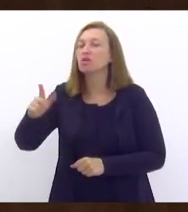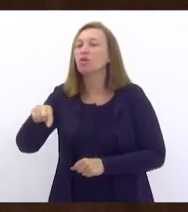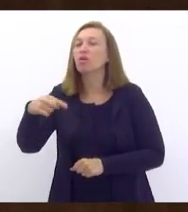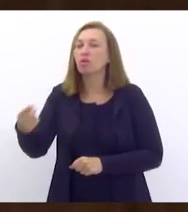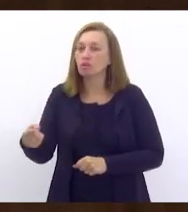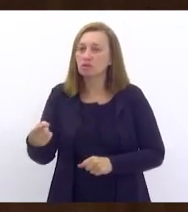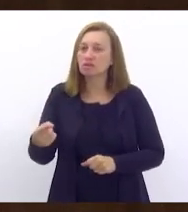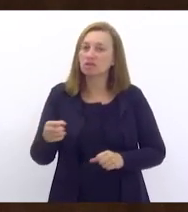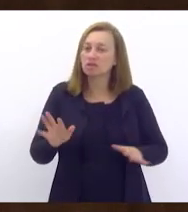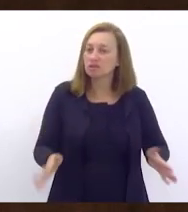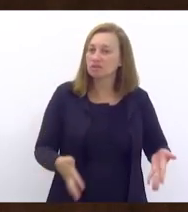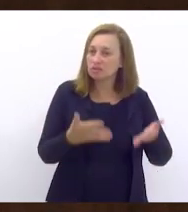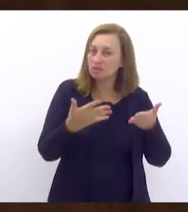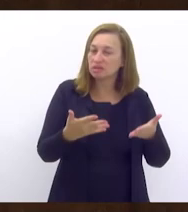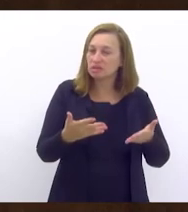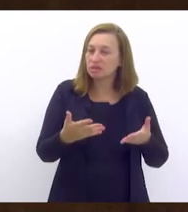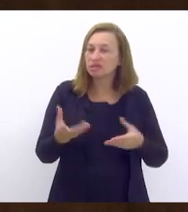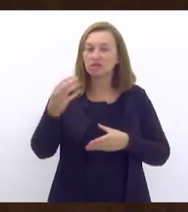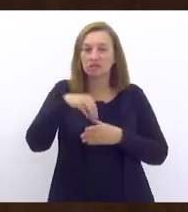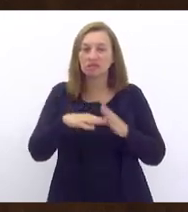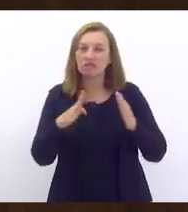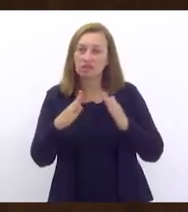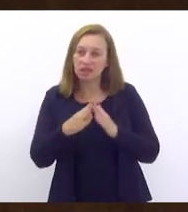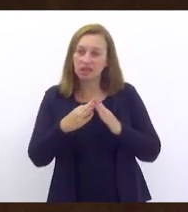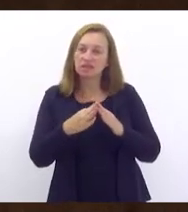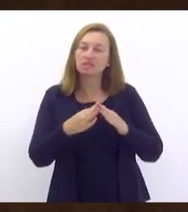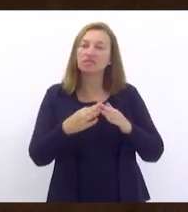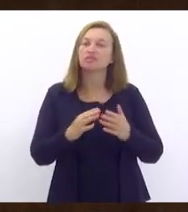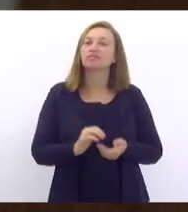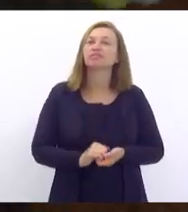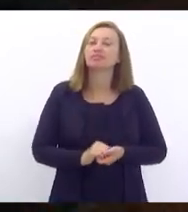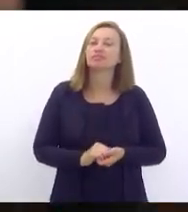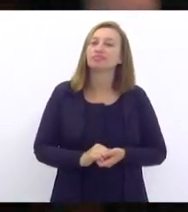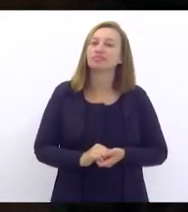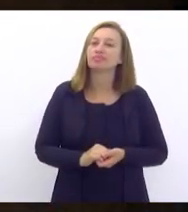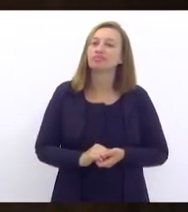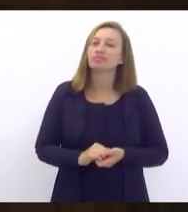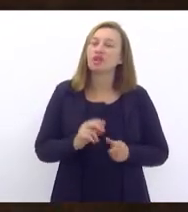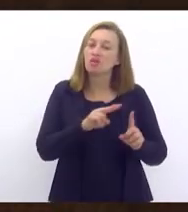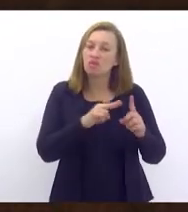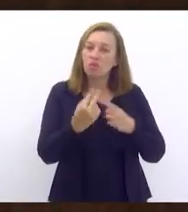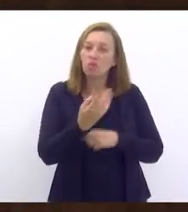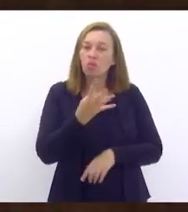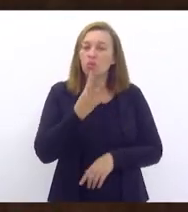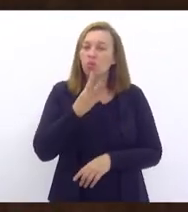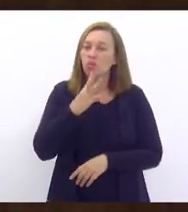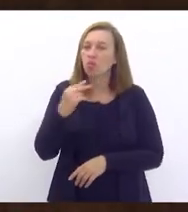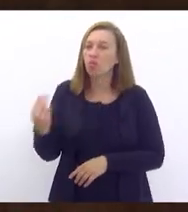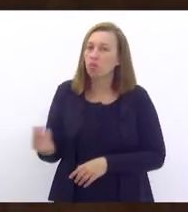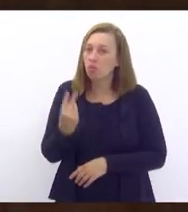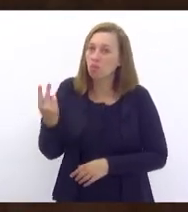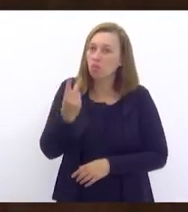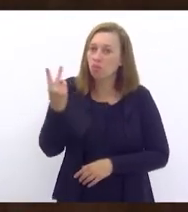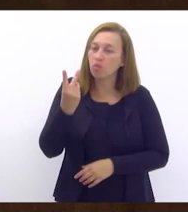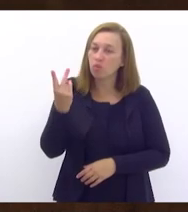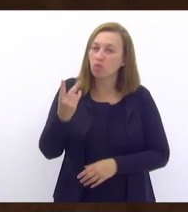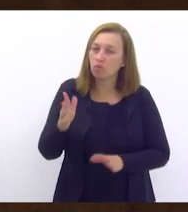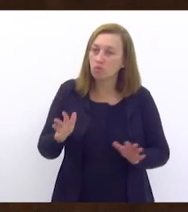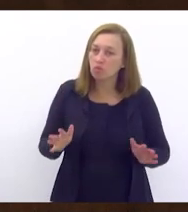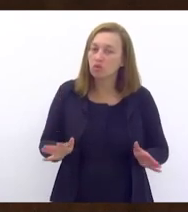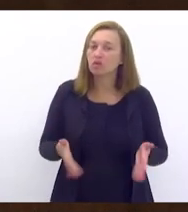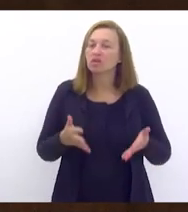iniciativas que estão tramitando nessa Casa Legislativa, que visam reconhecer e valorizar essa